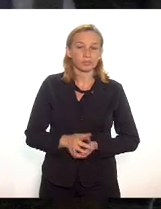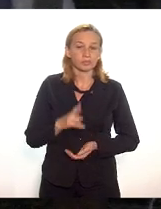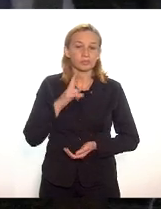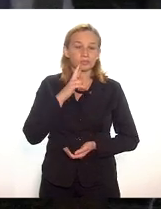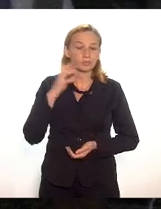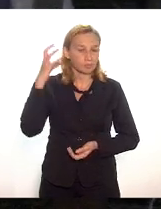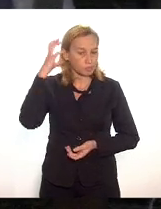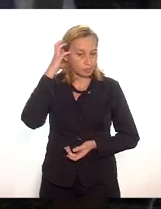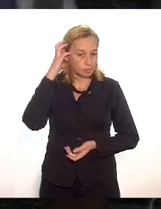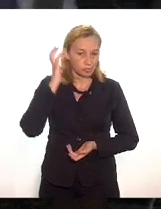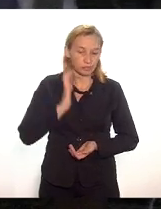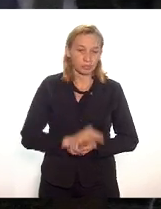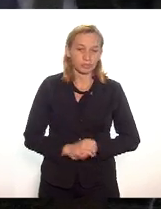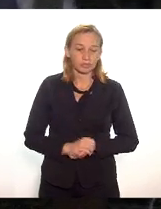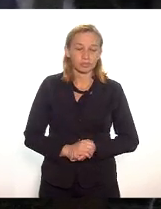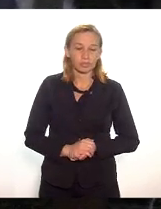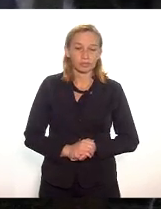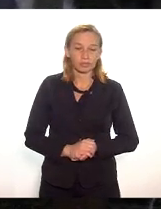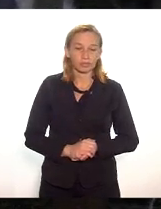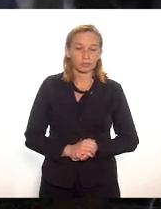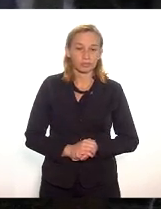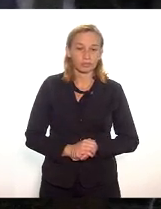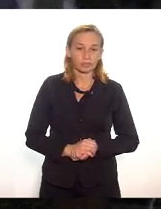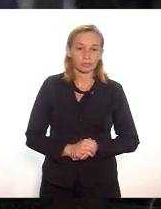Deputada Rosane Félix.